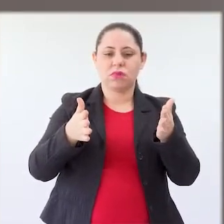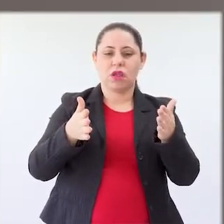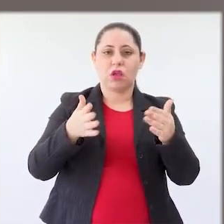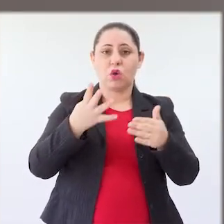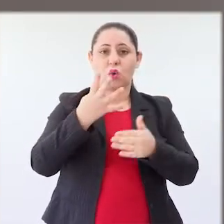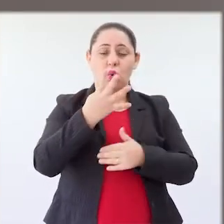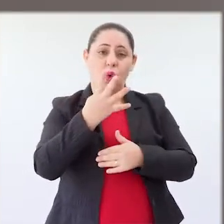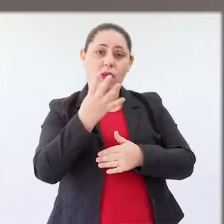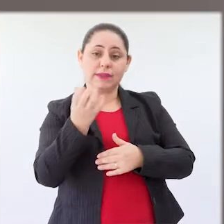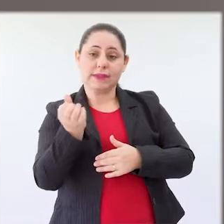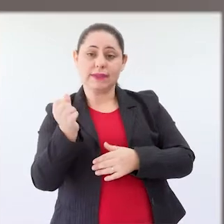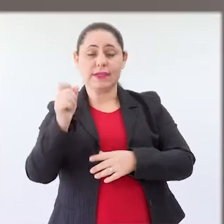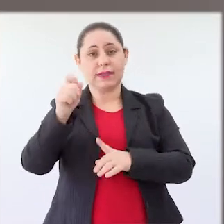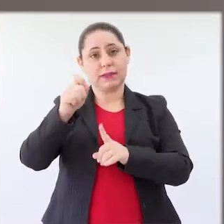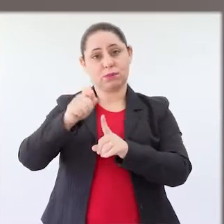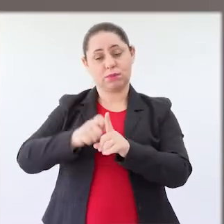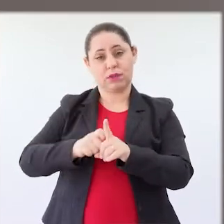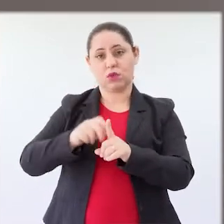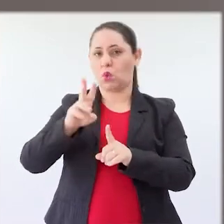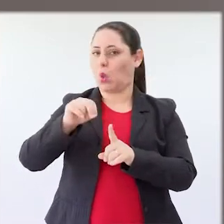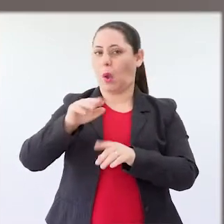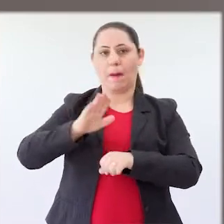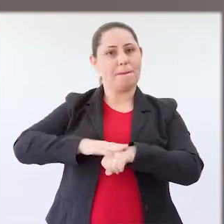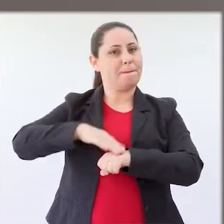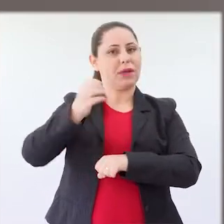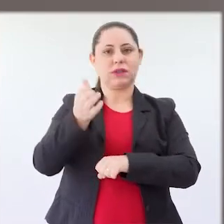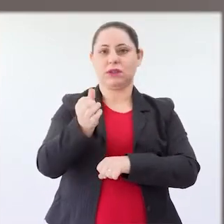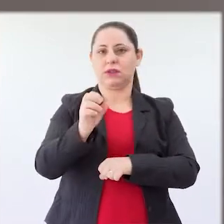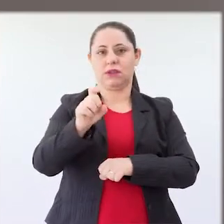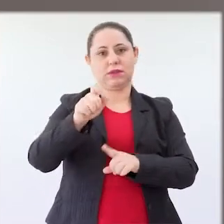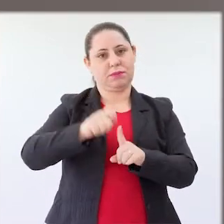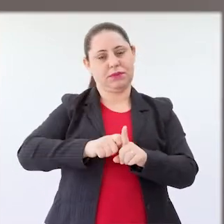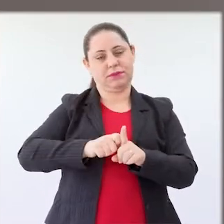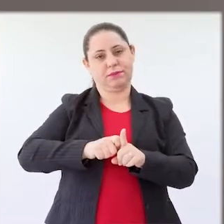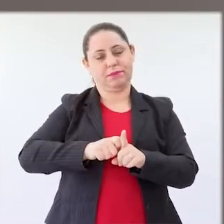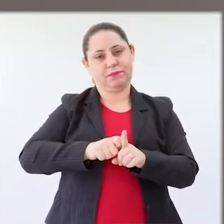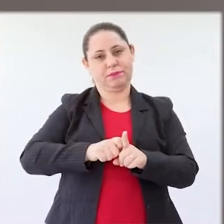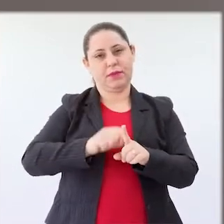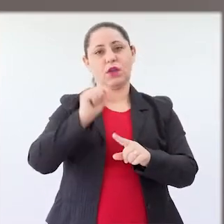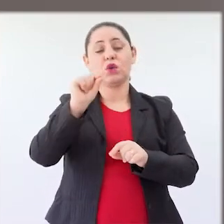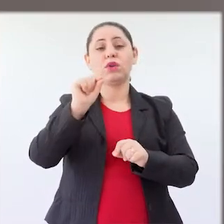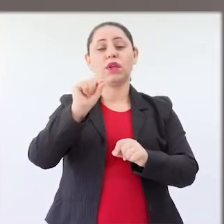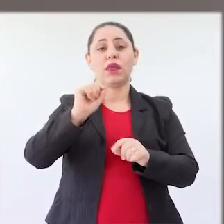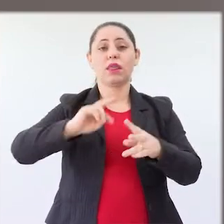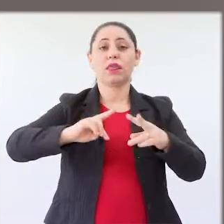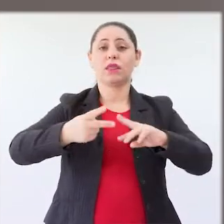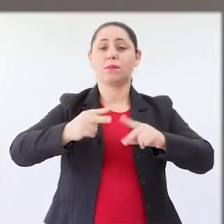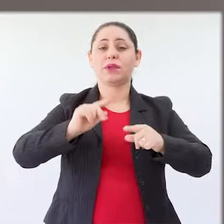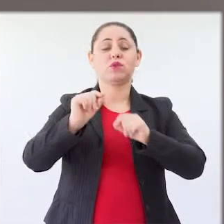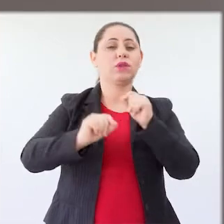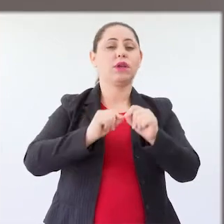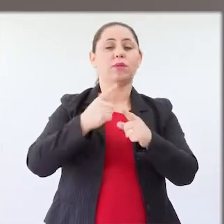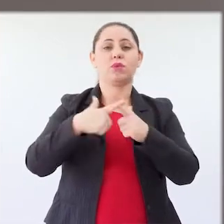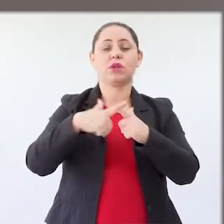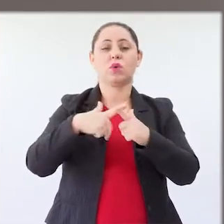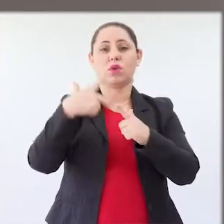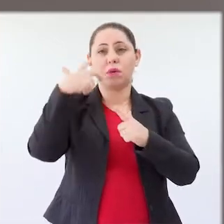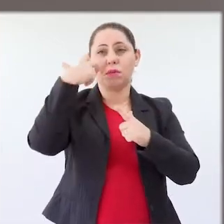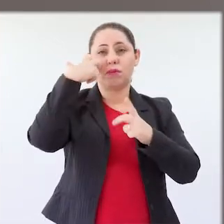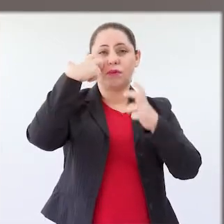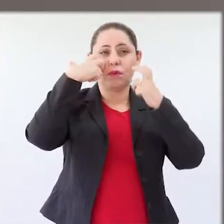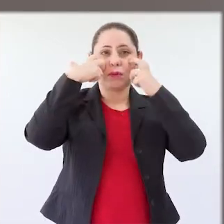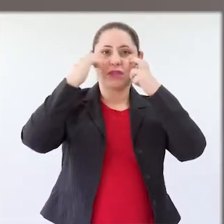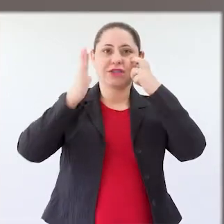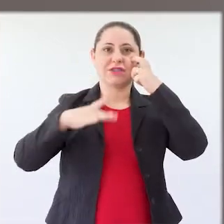até de 4 a 6 meses, nunca mais de 6 meses. E isso varia muito. Quando a gente aplica o produto, alguns